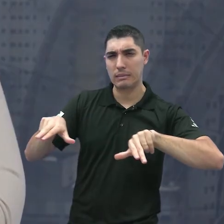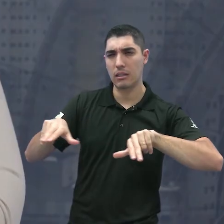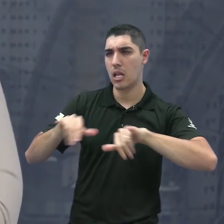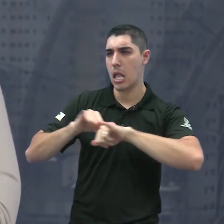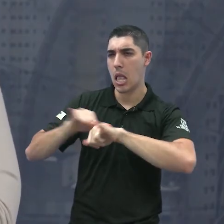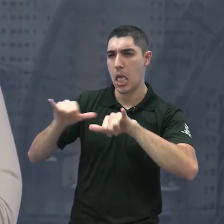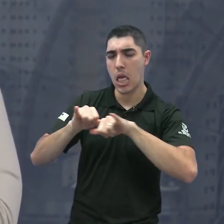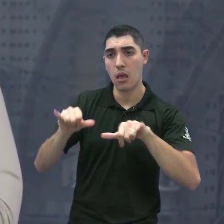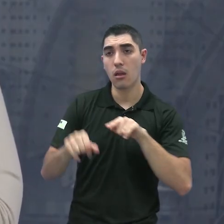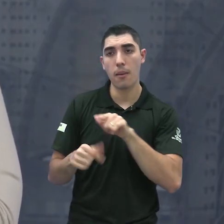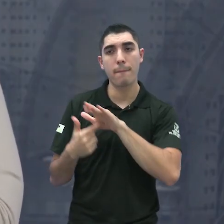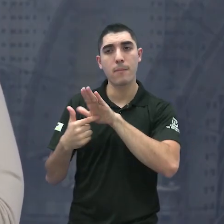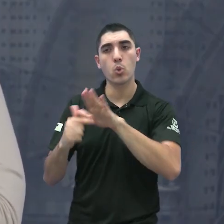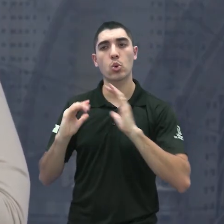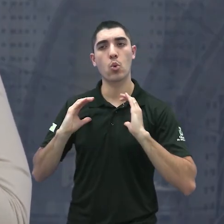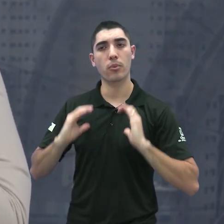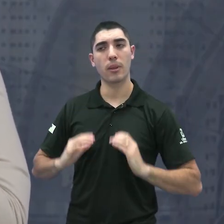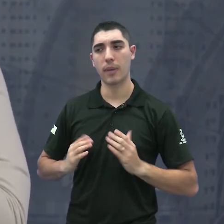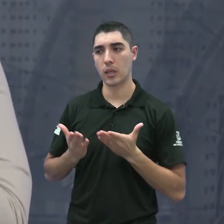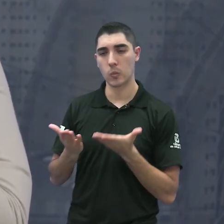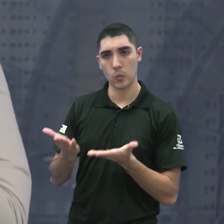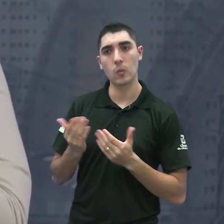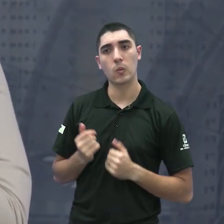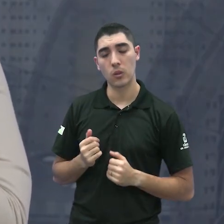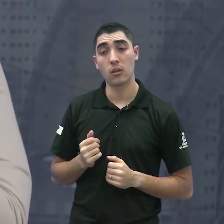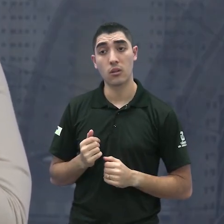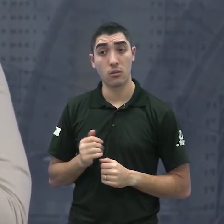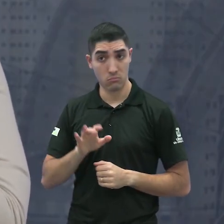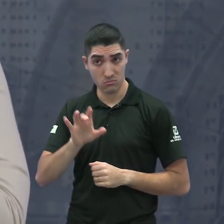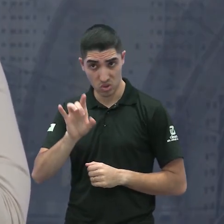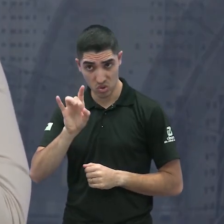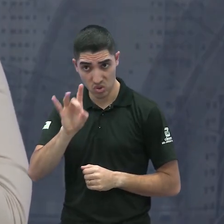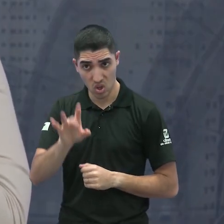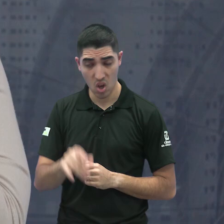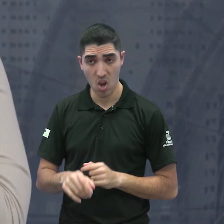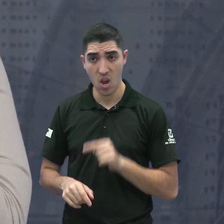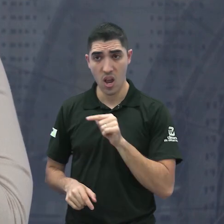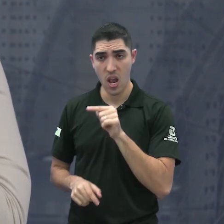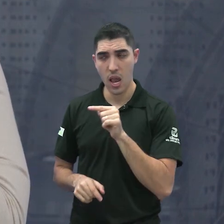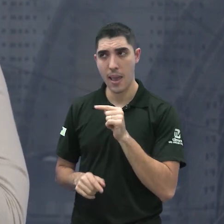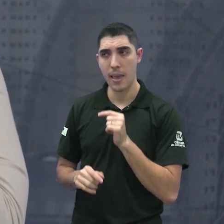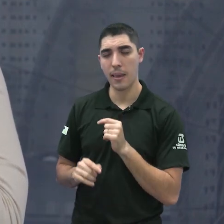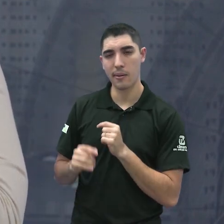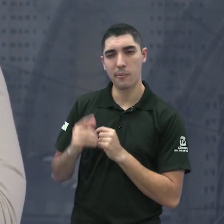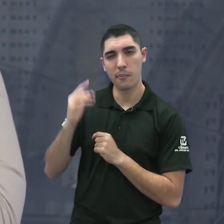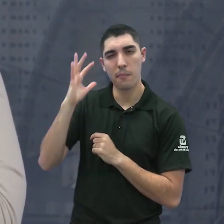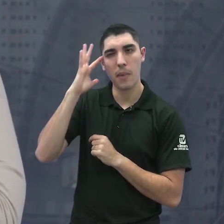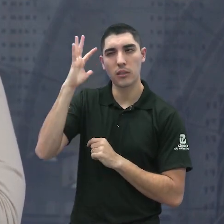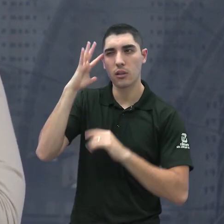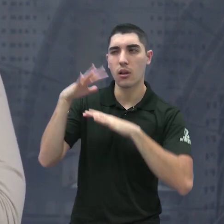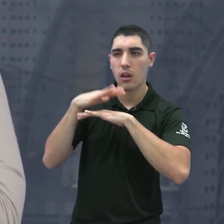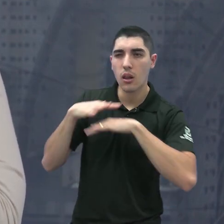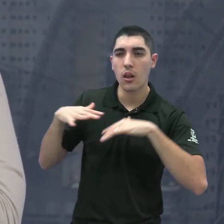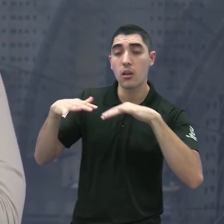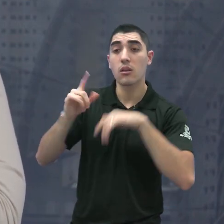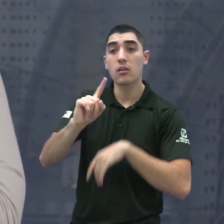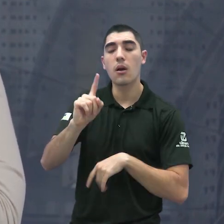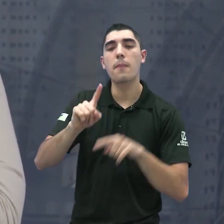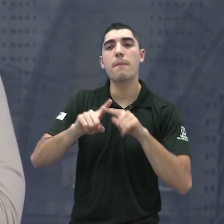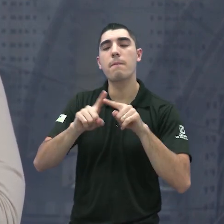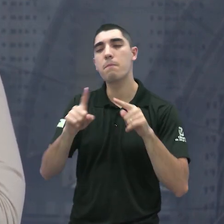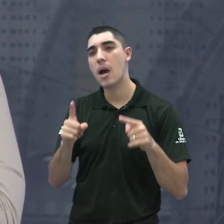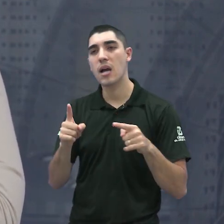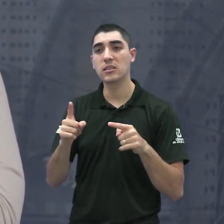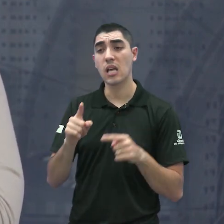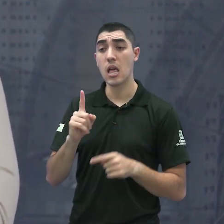que reproduzem esse comportamento, não só como uma expressão de senso comum, mas também como uma